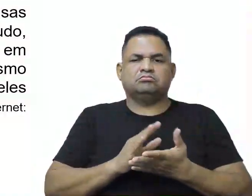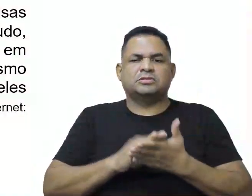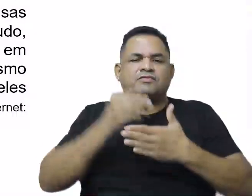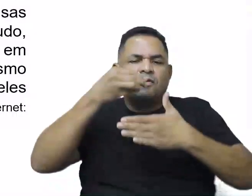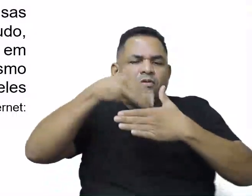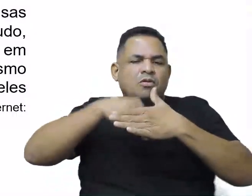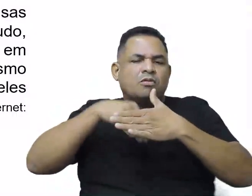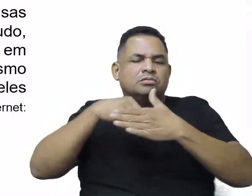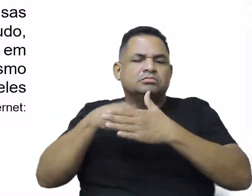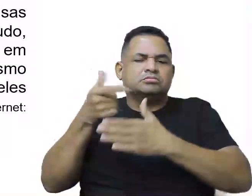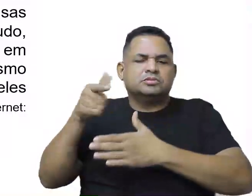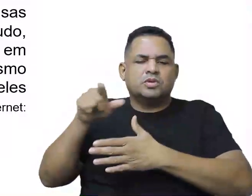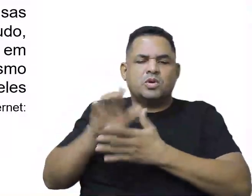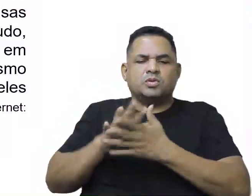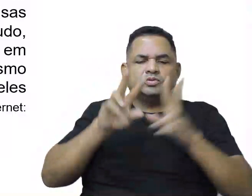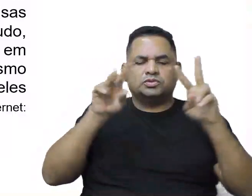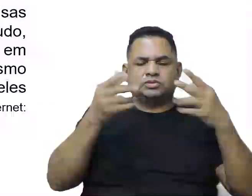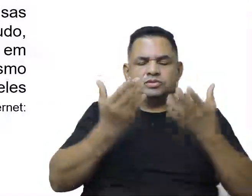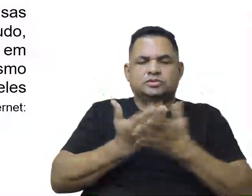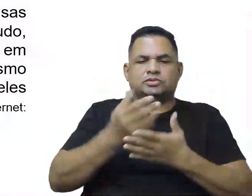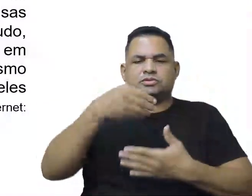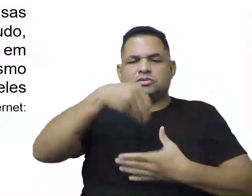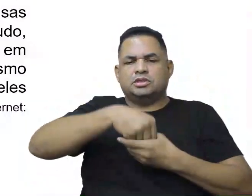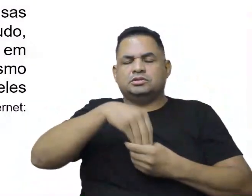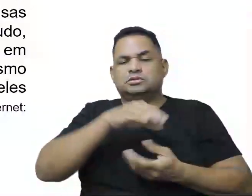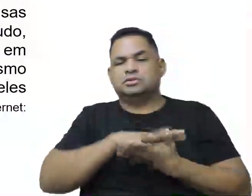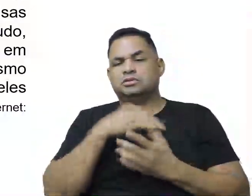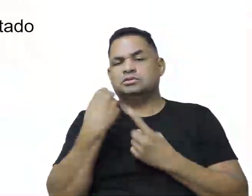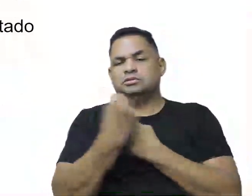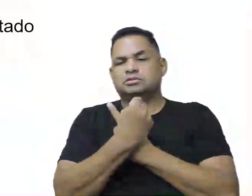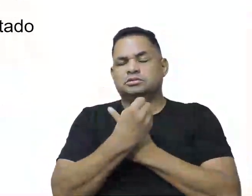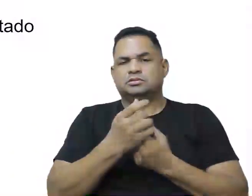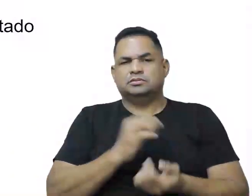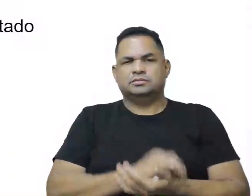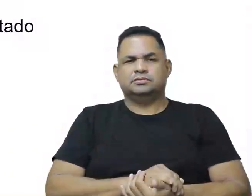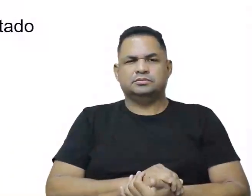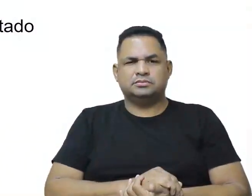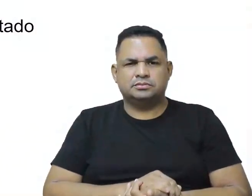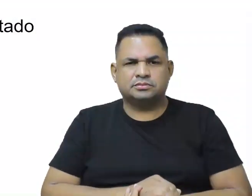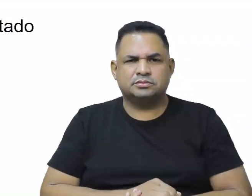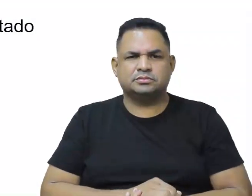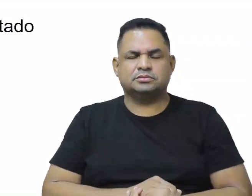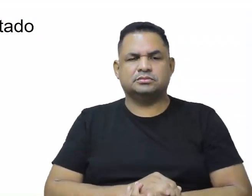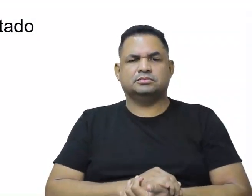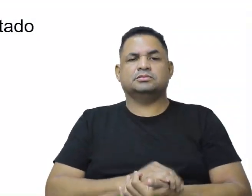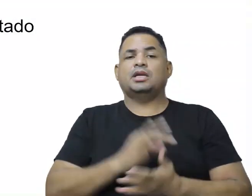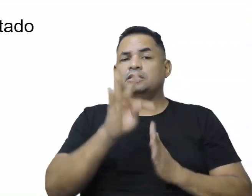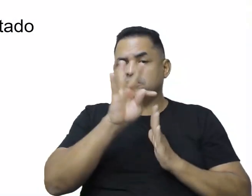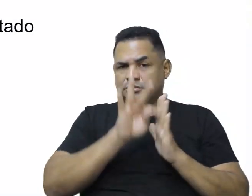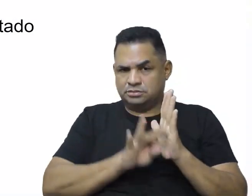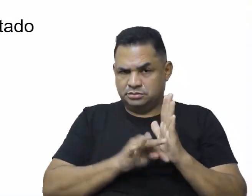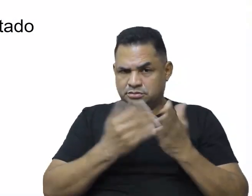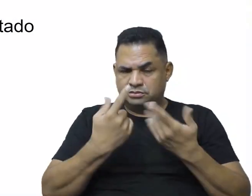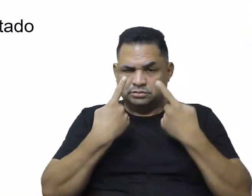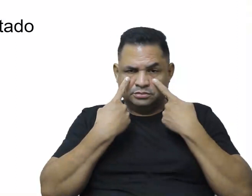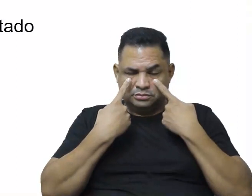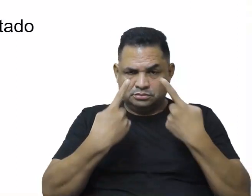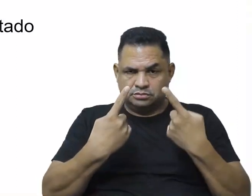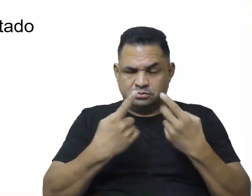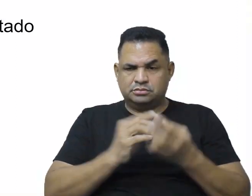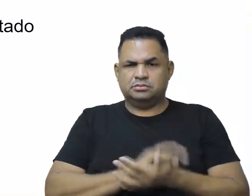vão ocultando outras questões que existem dentro da sociedade tá e a partir desse